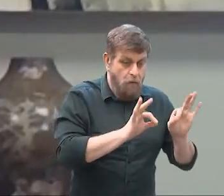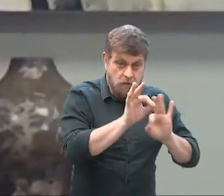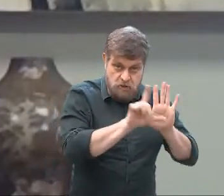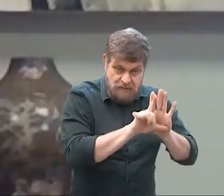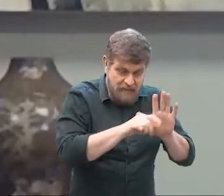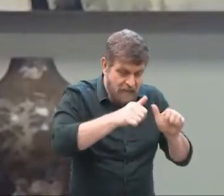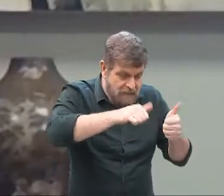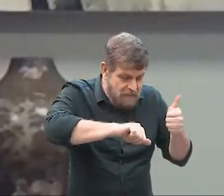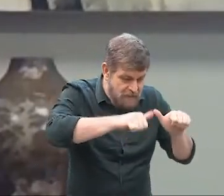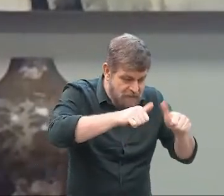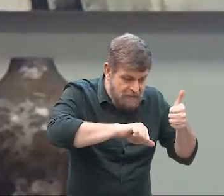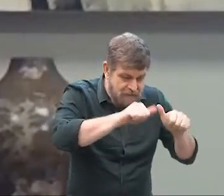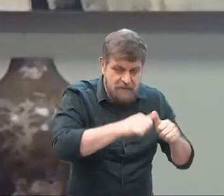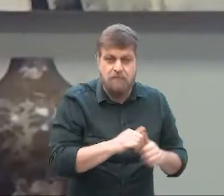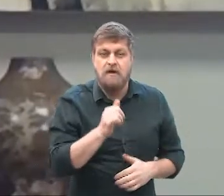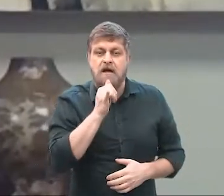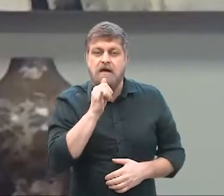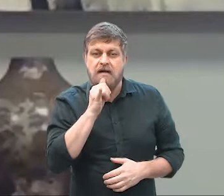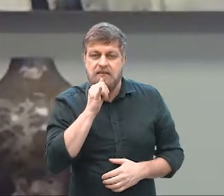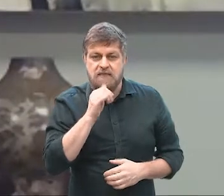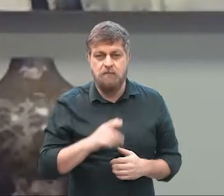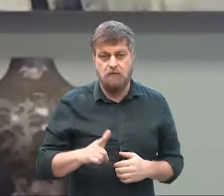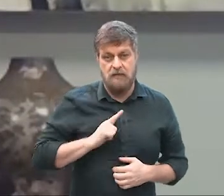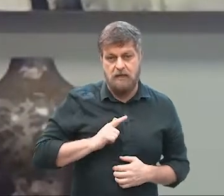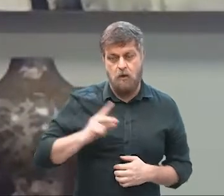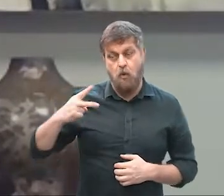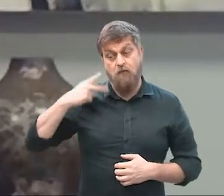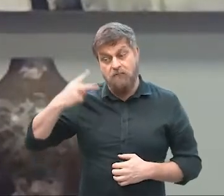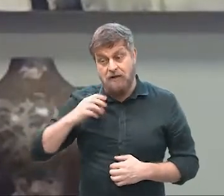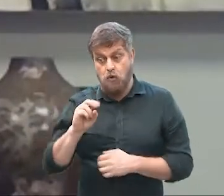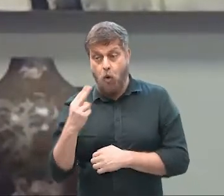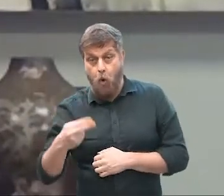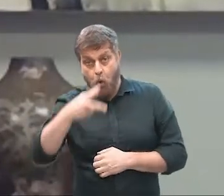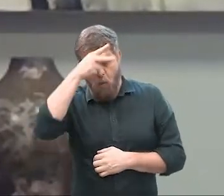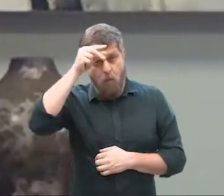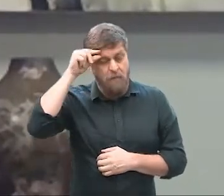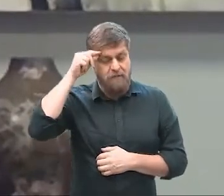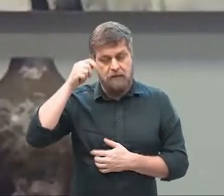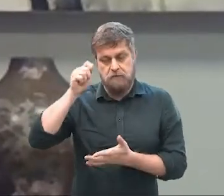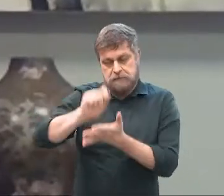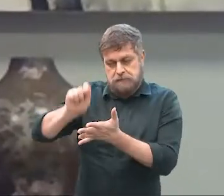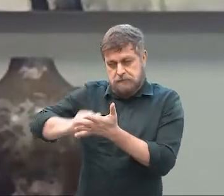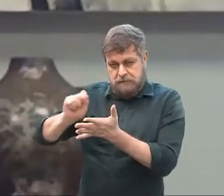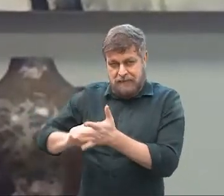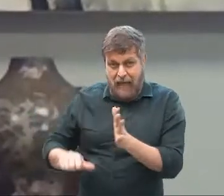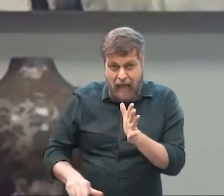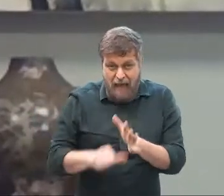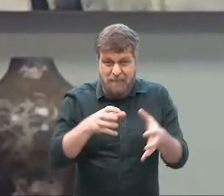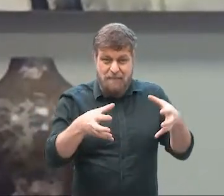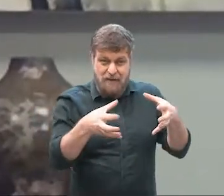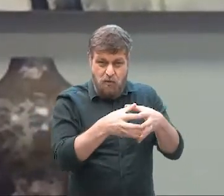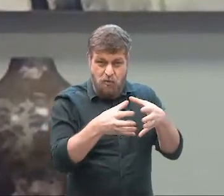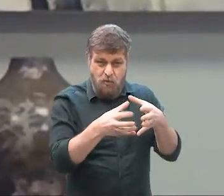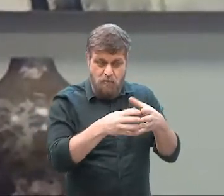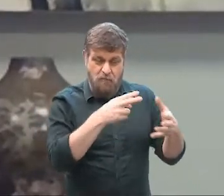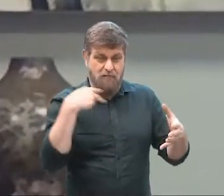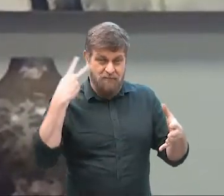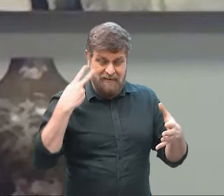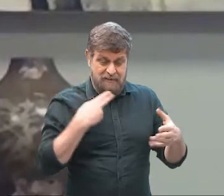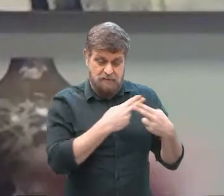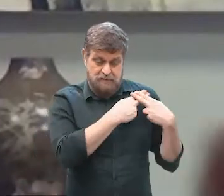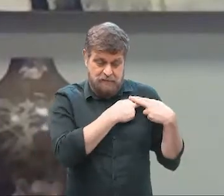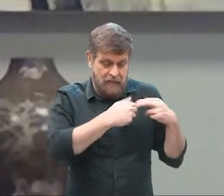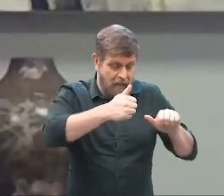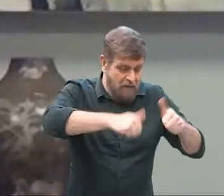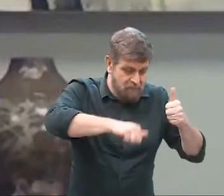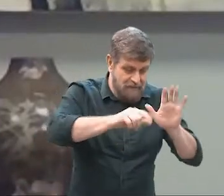projeto, por exemplo, que é apresentado ou pelo vereador ou pelo prefeito. A primeira comissão que analisa o projeto sob o ponto